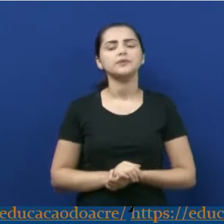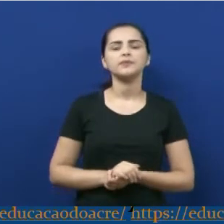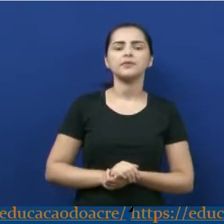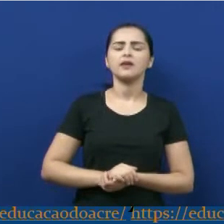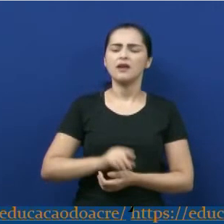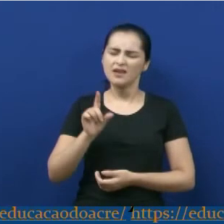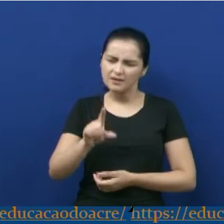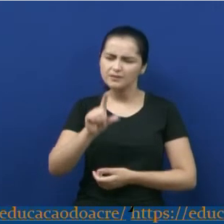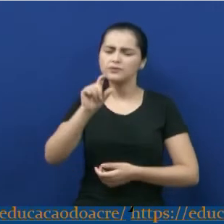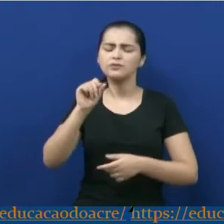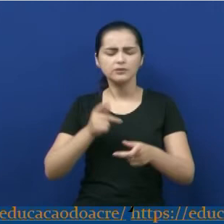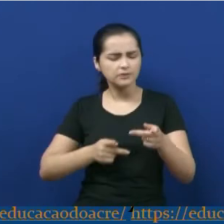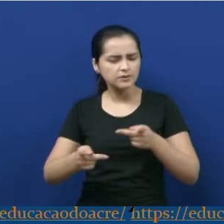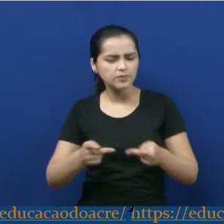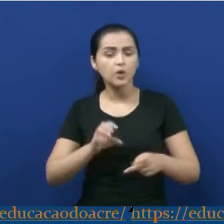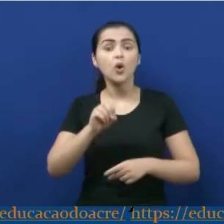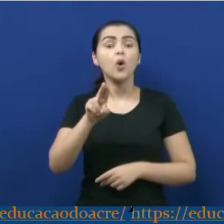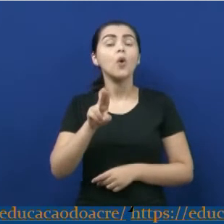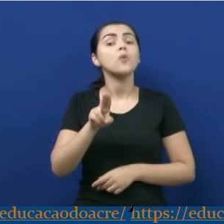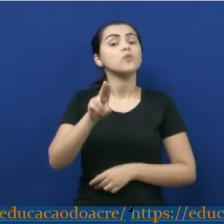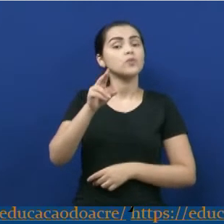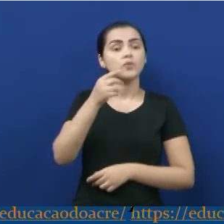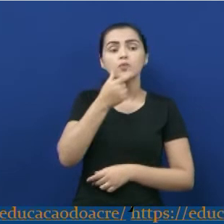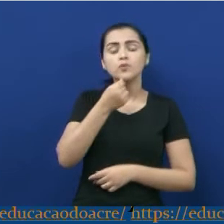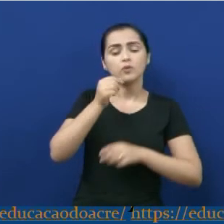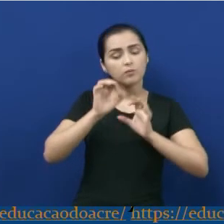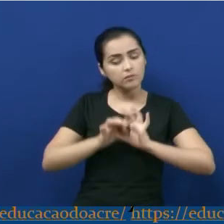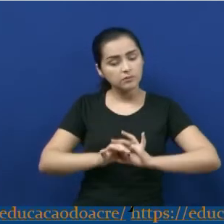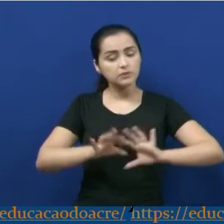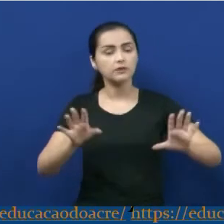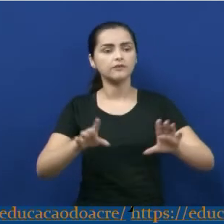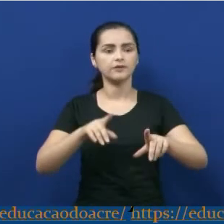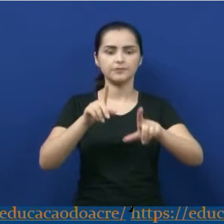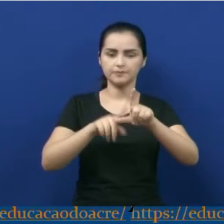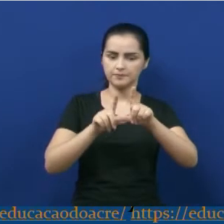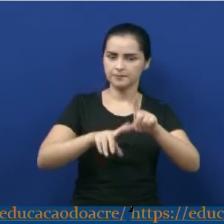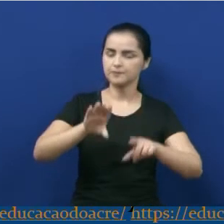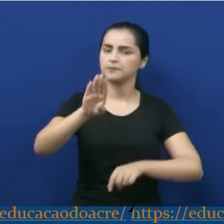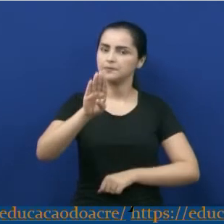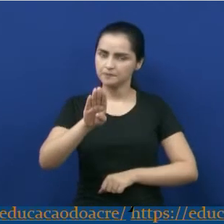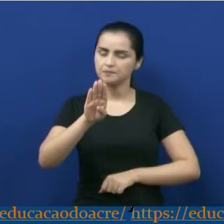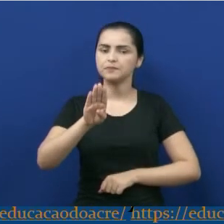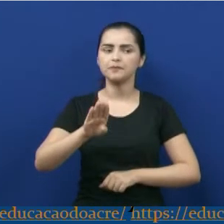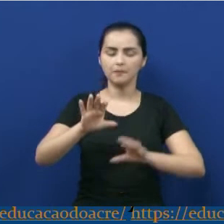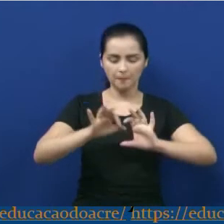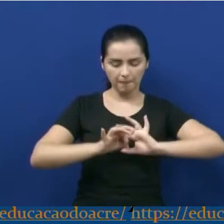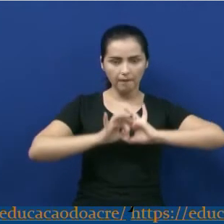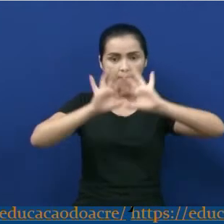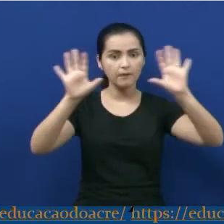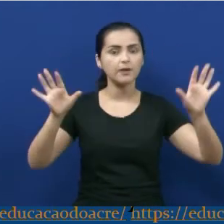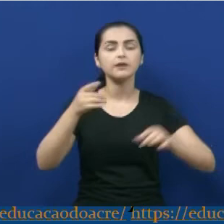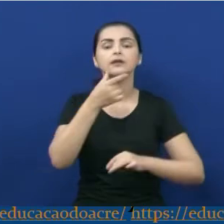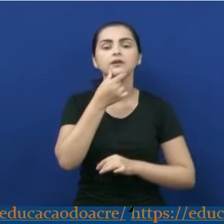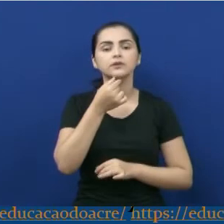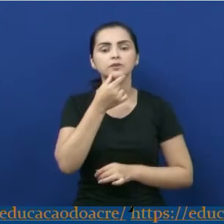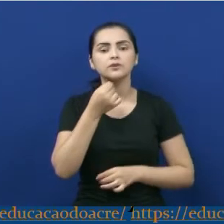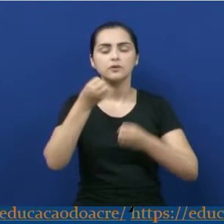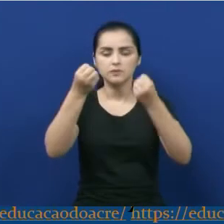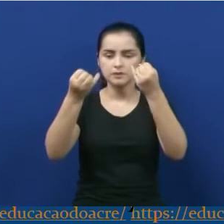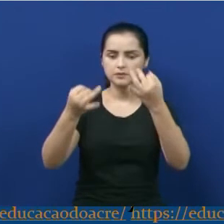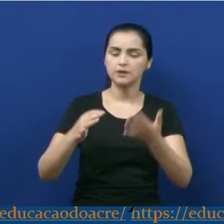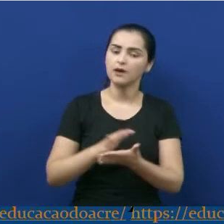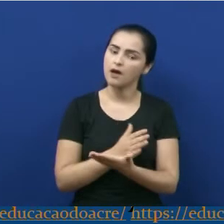determinado esse projeto ou um homem Livre letra b a liberdade do homem segue algumas determinações